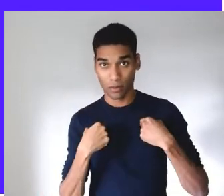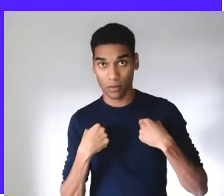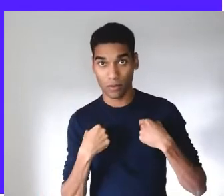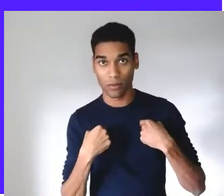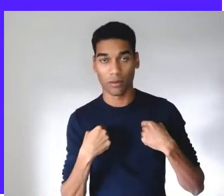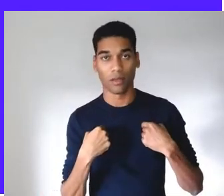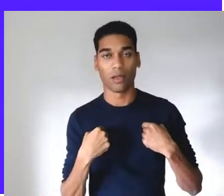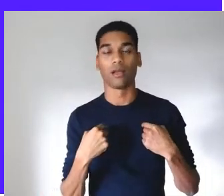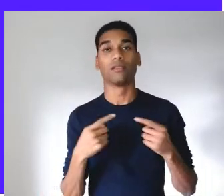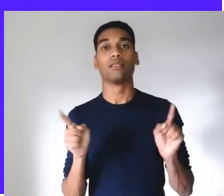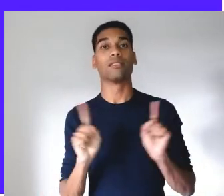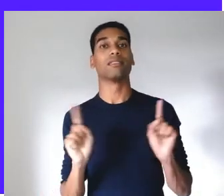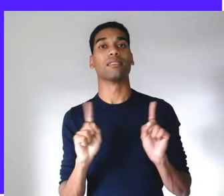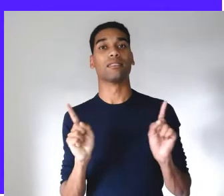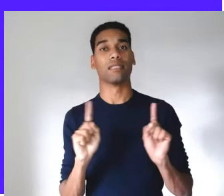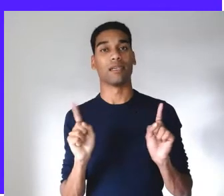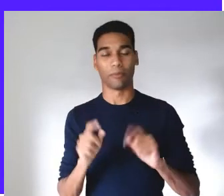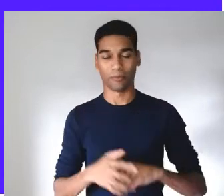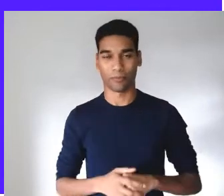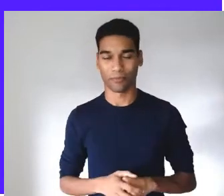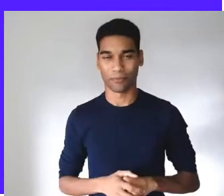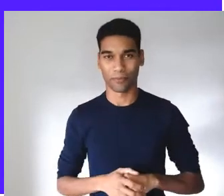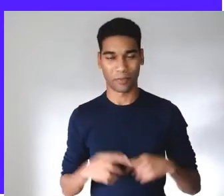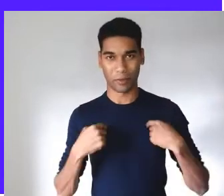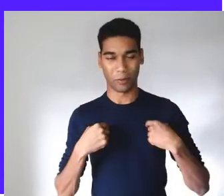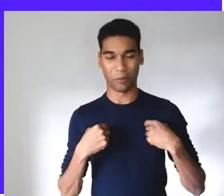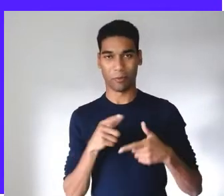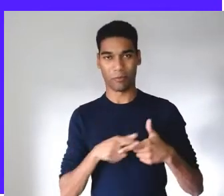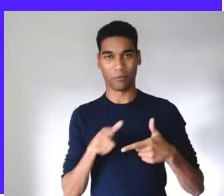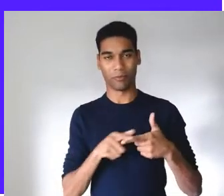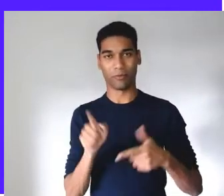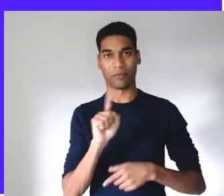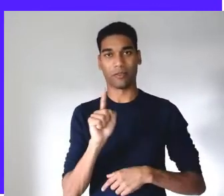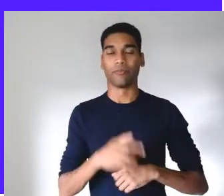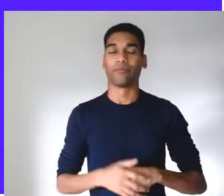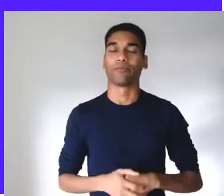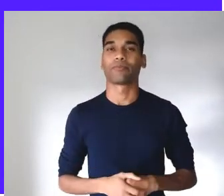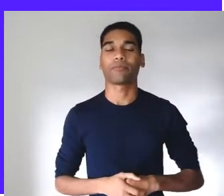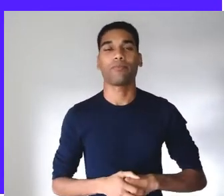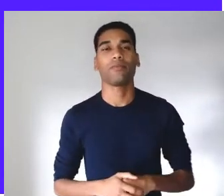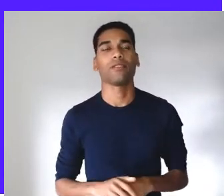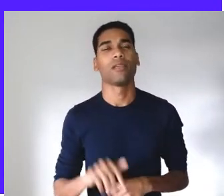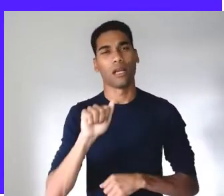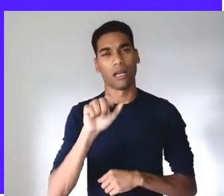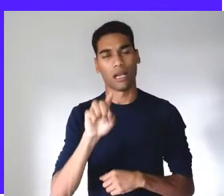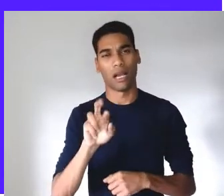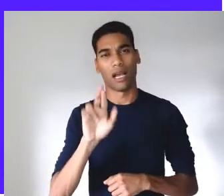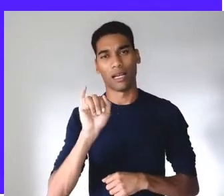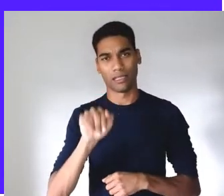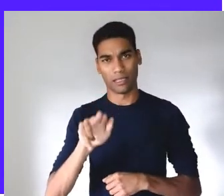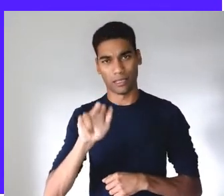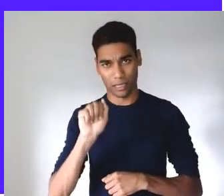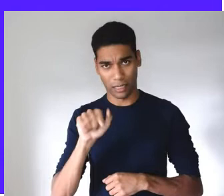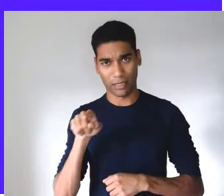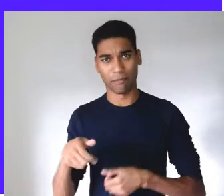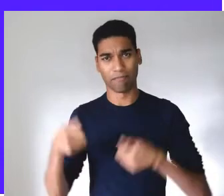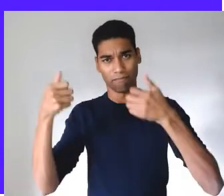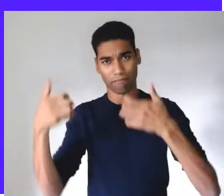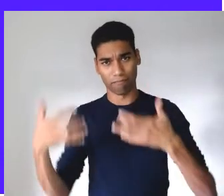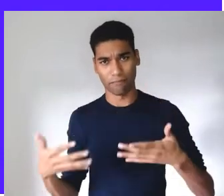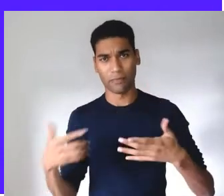Ilha. Ah, tá bom. Não, a Adriana deixou um gancho que eu queria remeter à